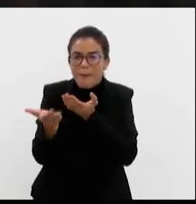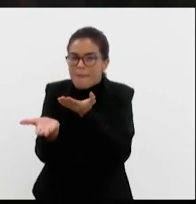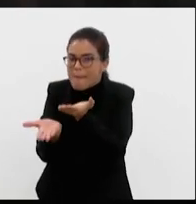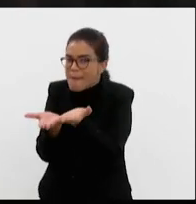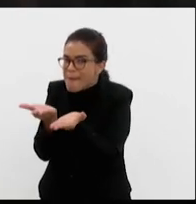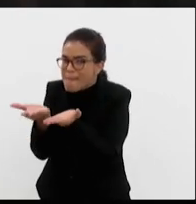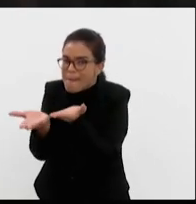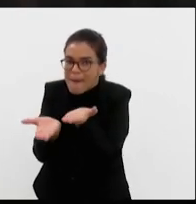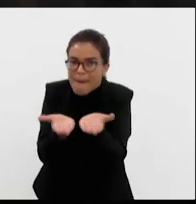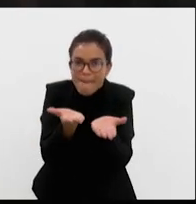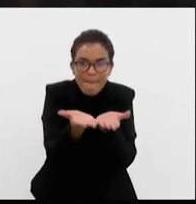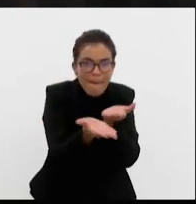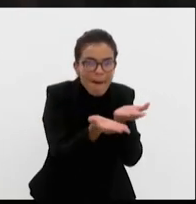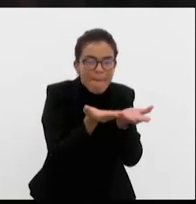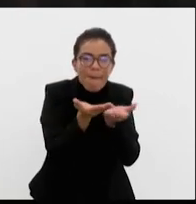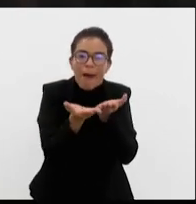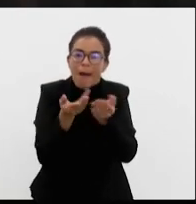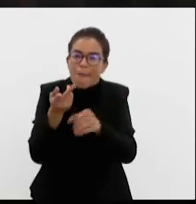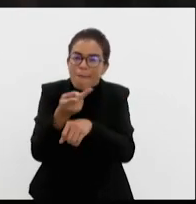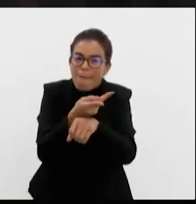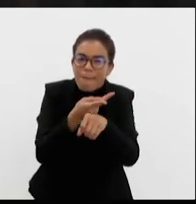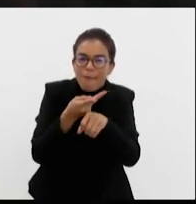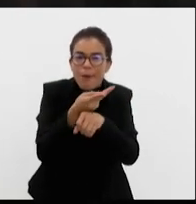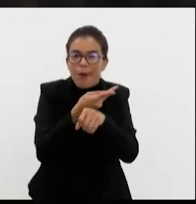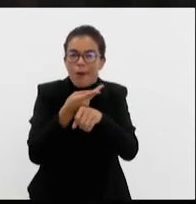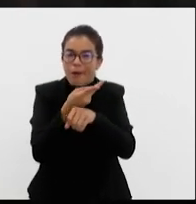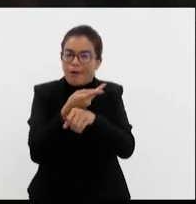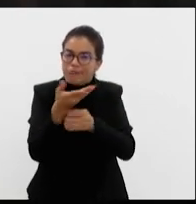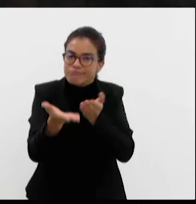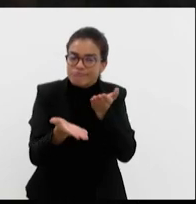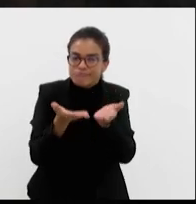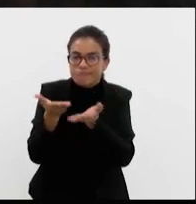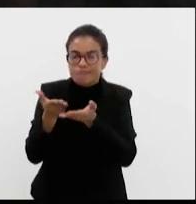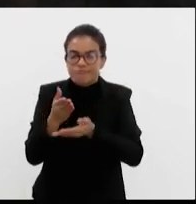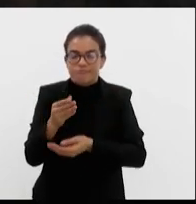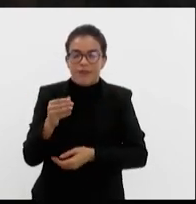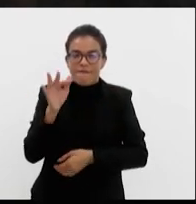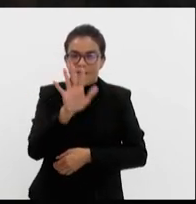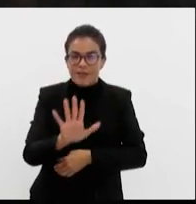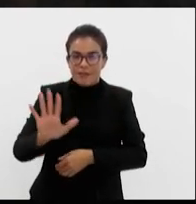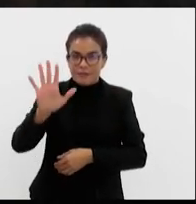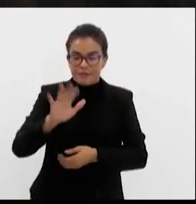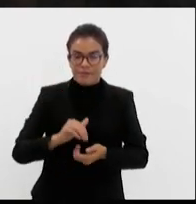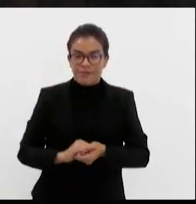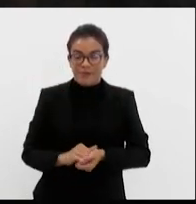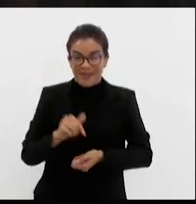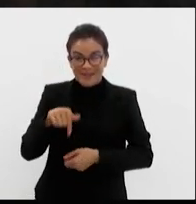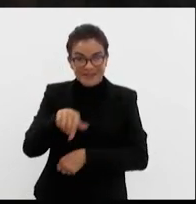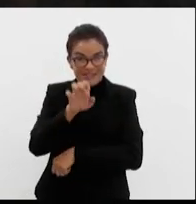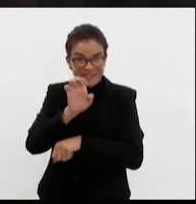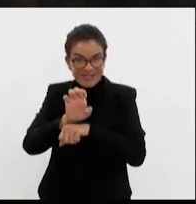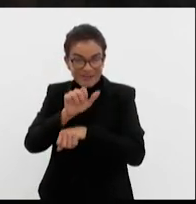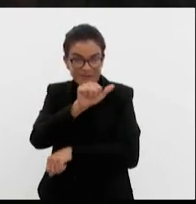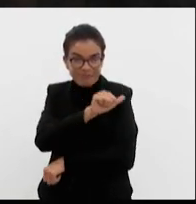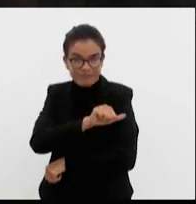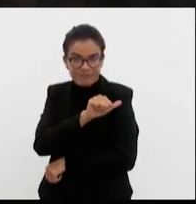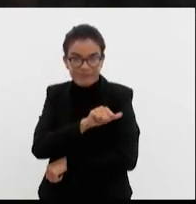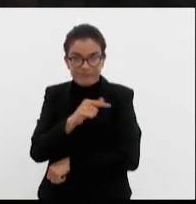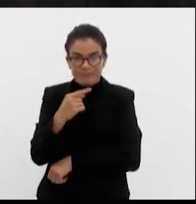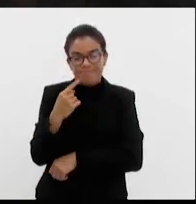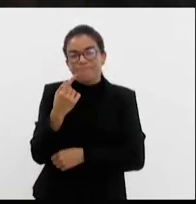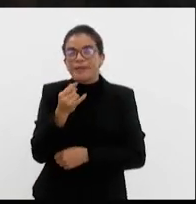a correr atrás de recursos da União. Aqui no Rio de Janeiro, se você somar